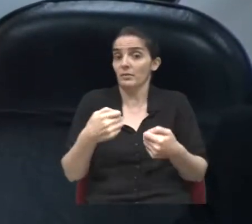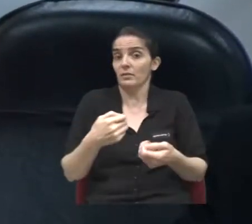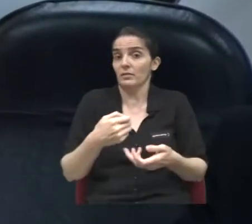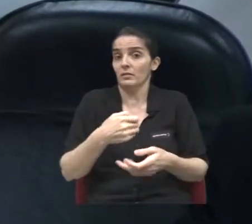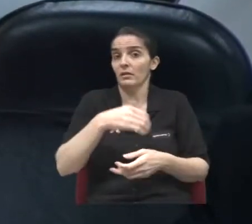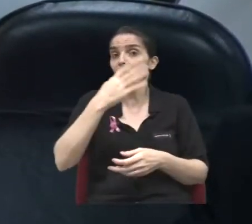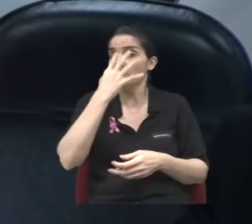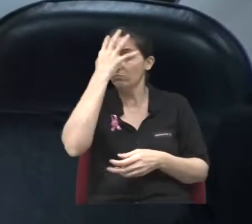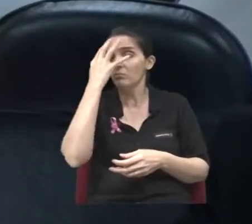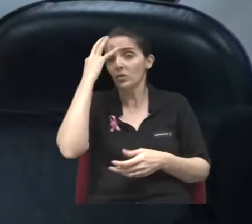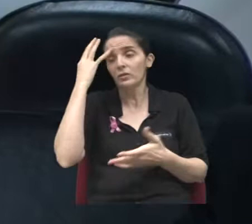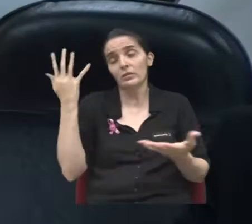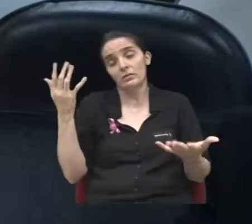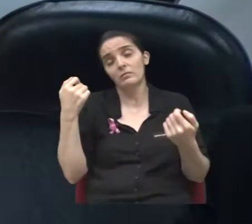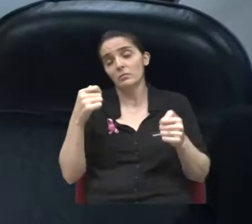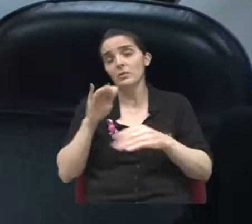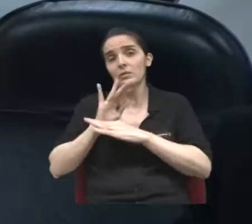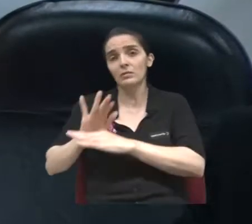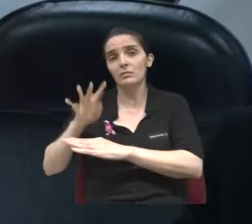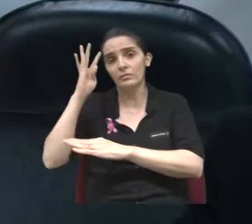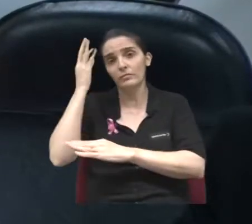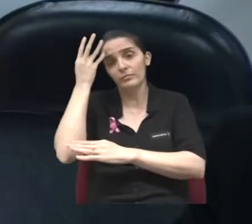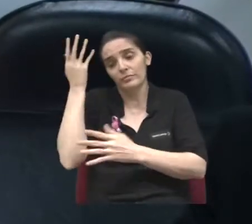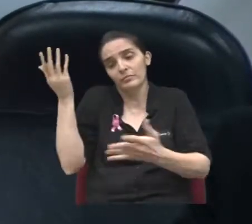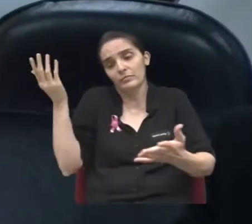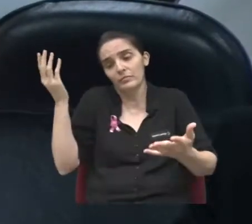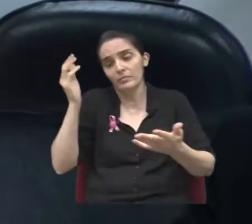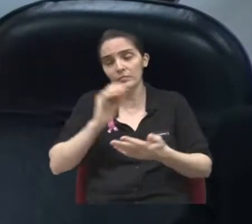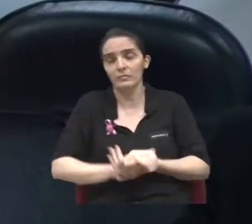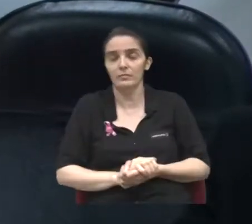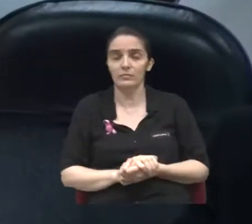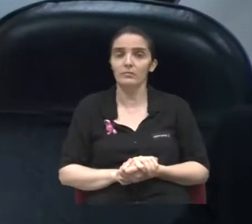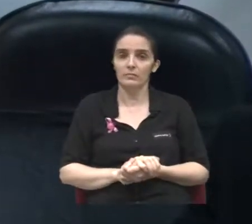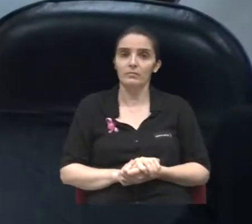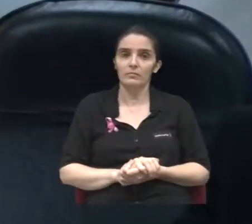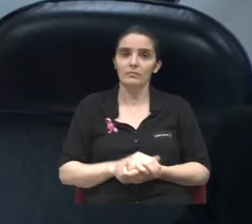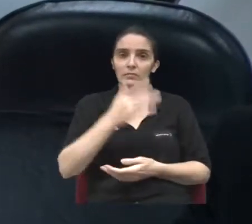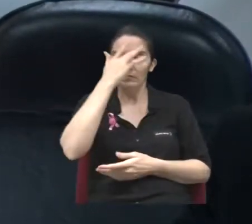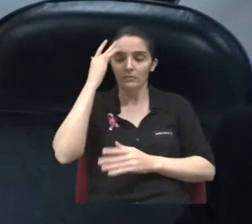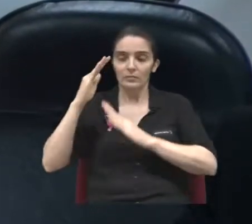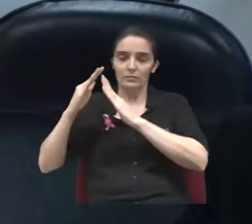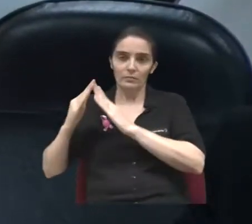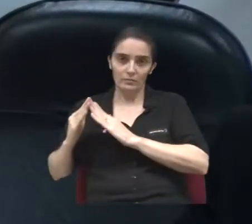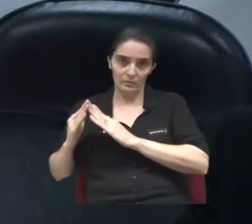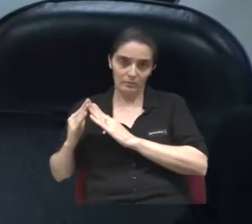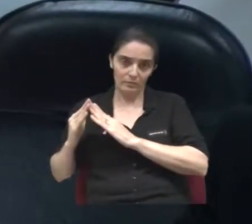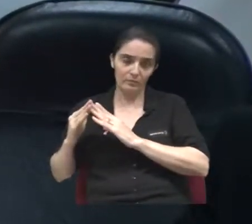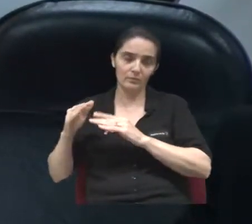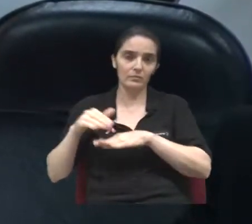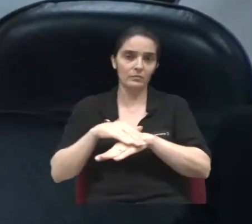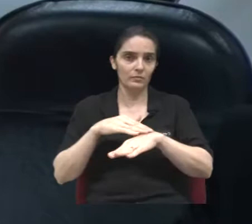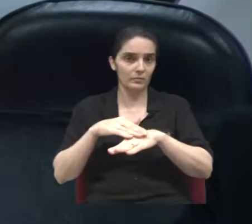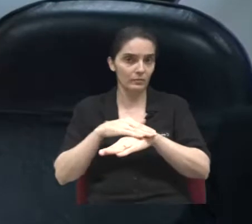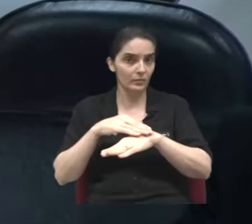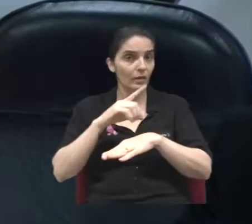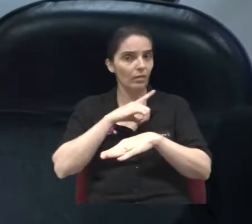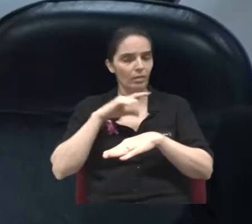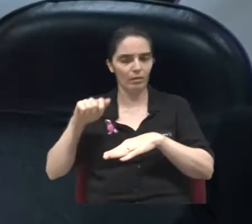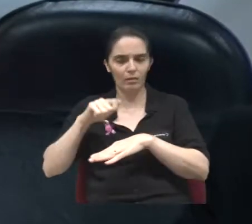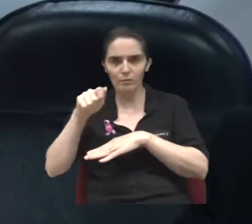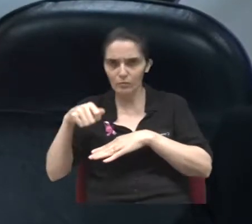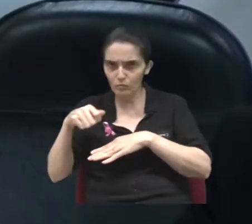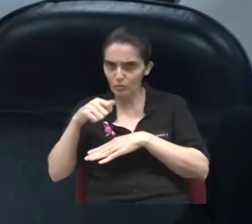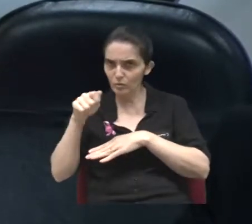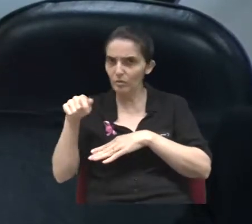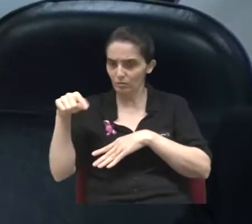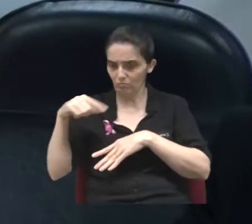ajudar, alguma coisa tem que ser feita. E os moradores têm me procurado, inclusive tem uma associação lá, mas